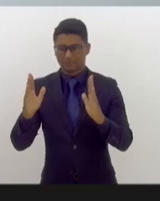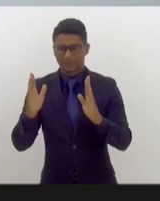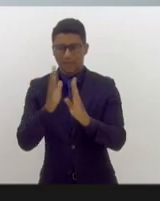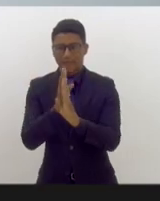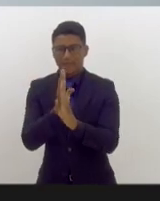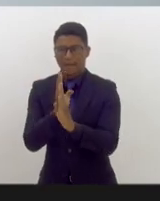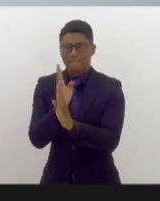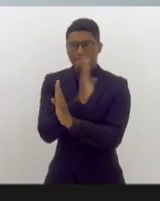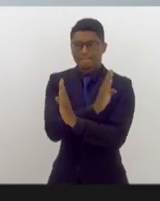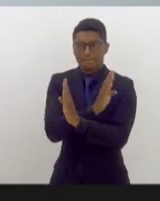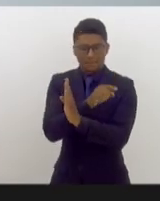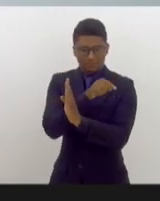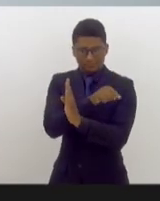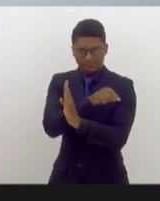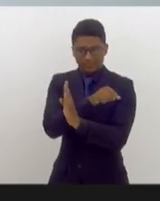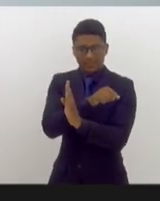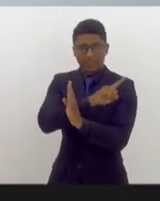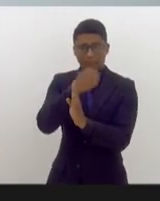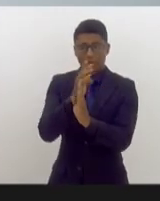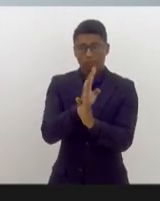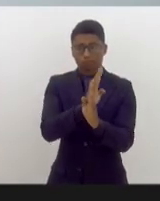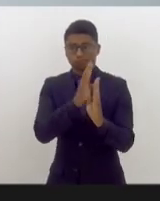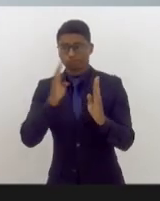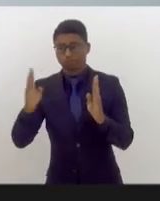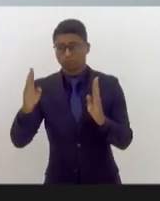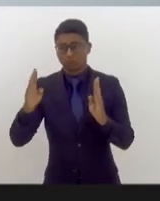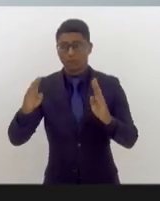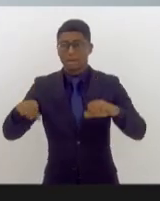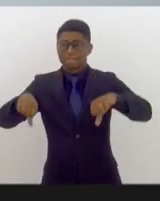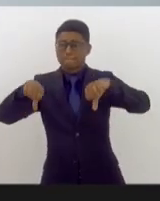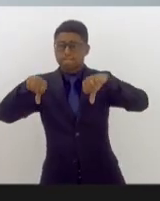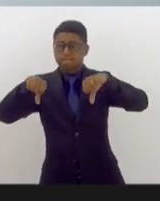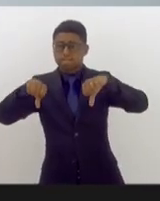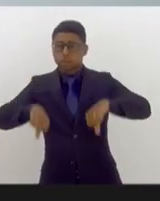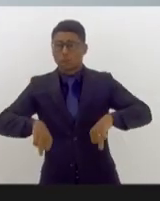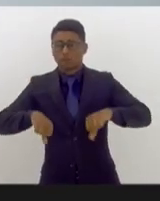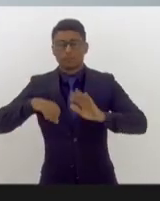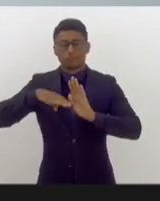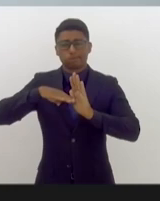obviamente aprofunda isso, ela paira num limbo. Né?